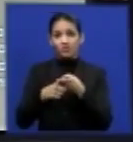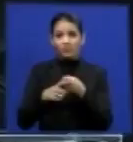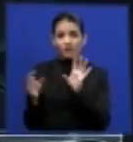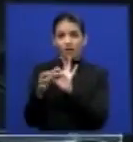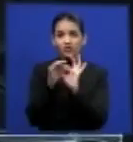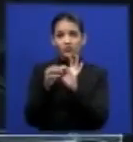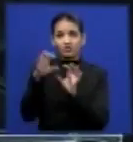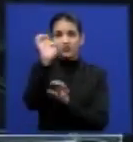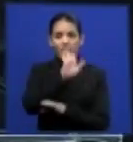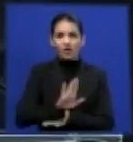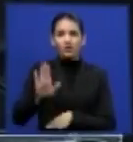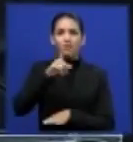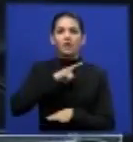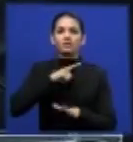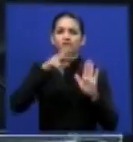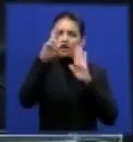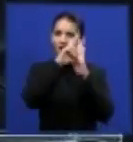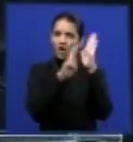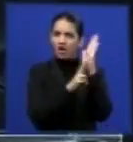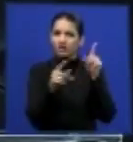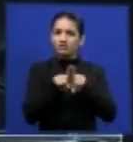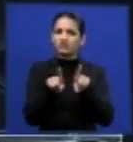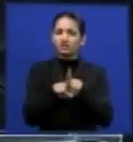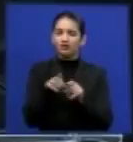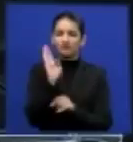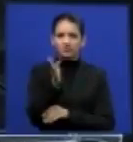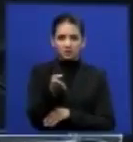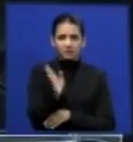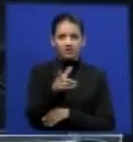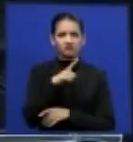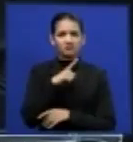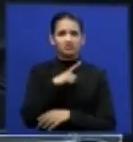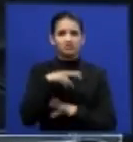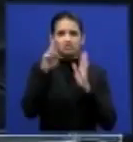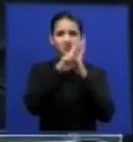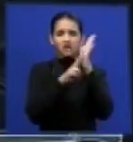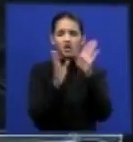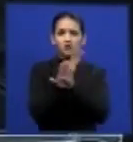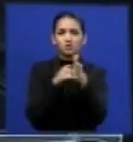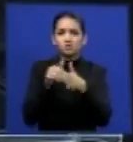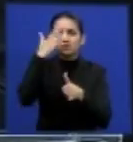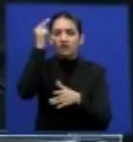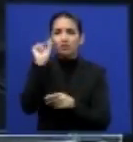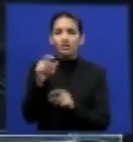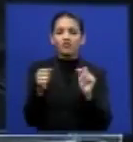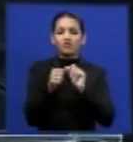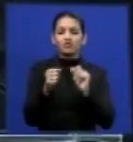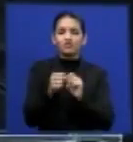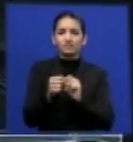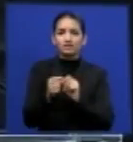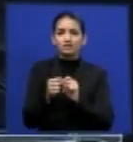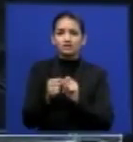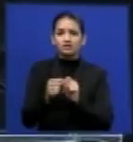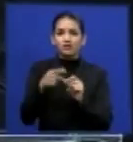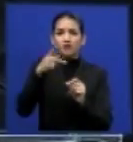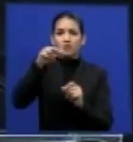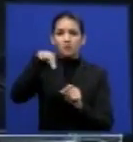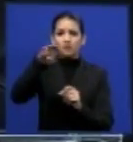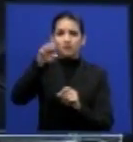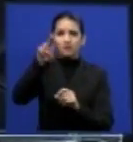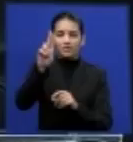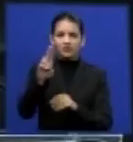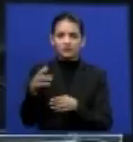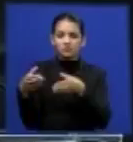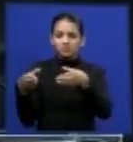pro que vai ser destinado Ao aterro assim mesmo proíbe desde 2003 o envio a